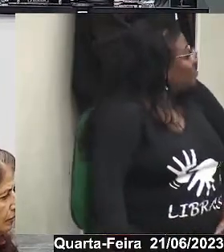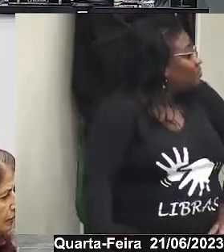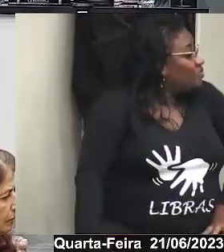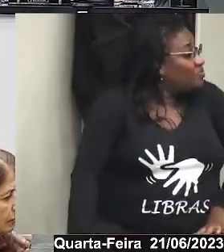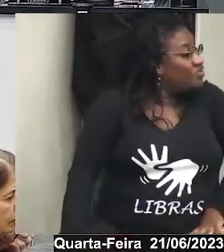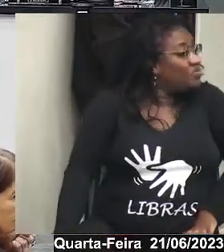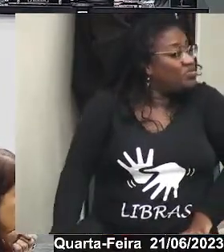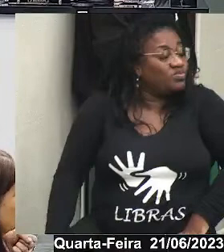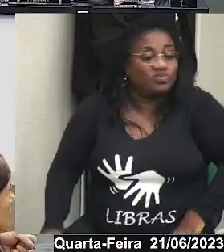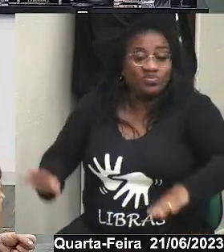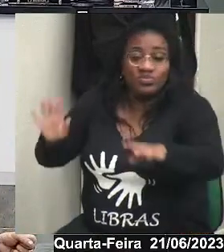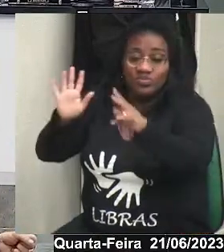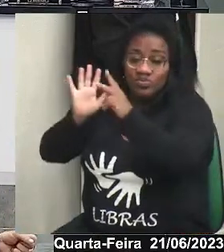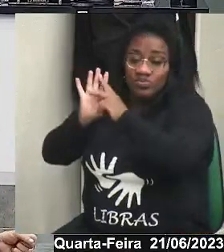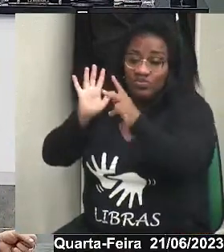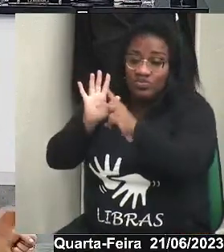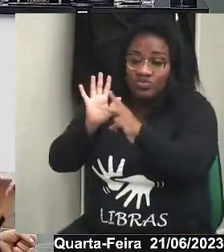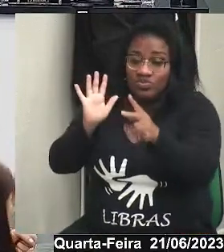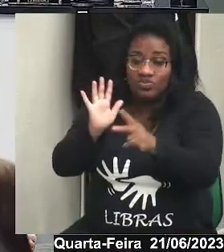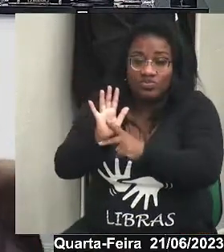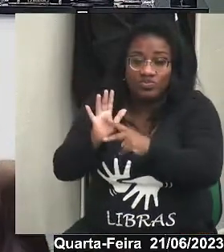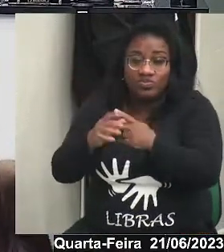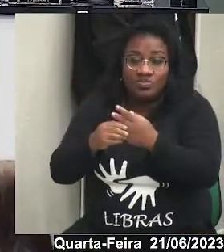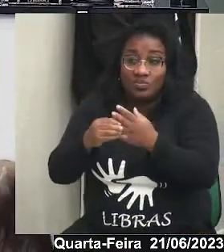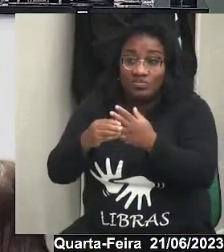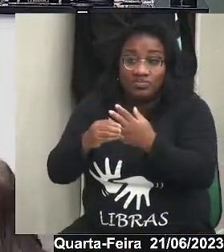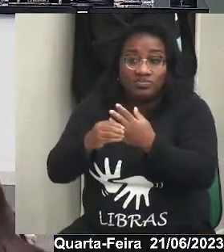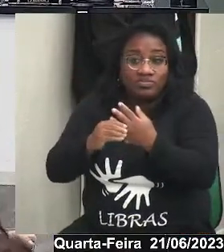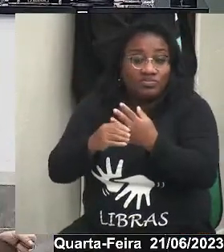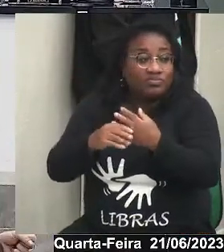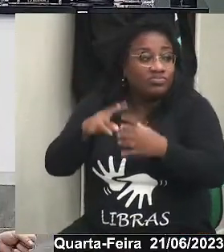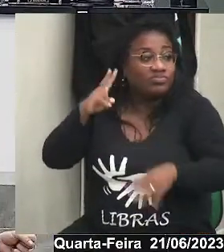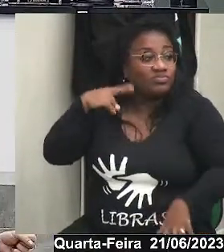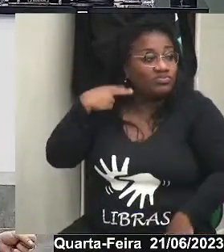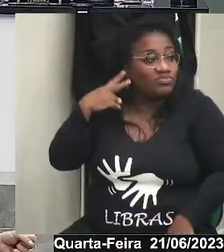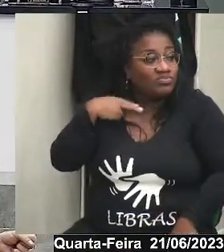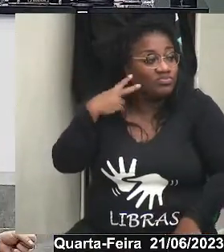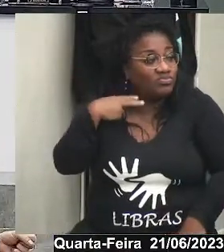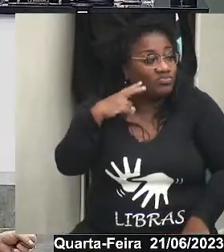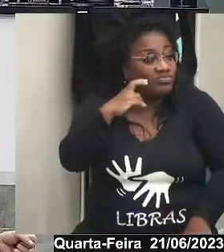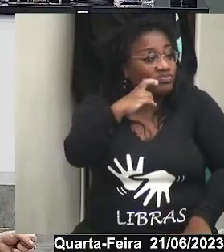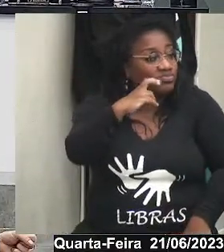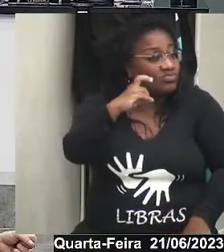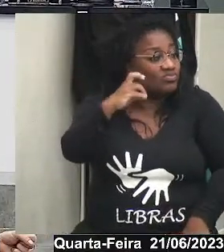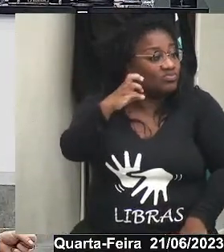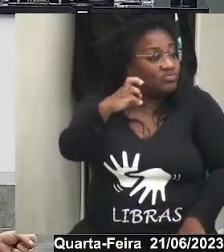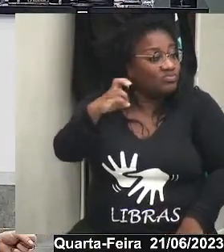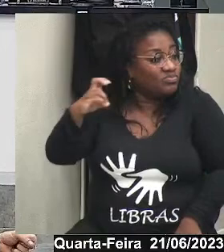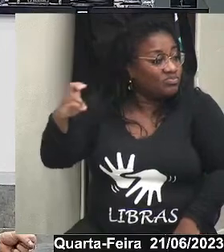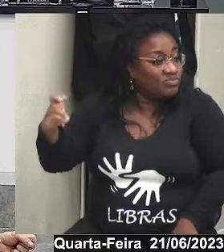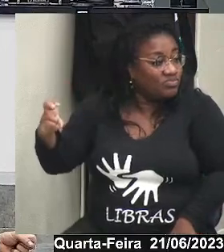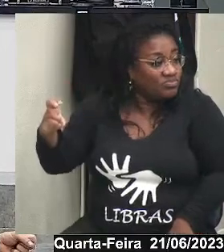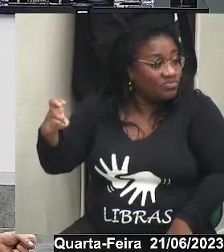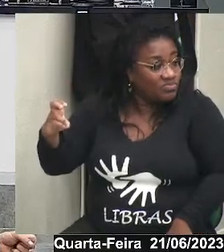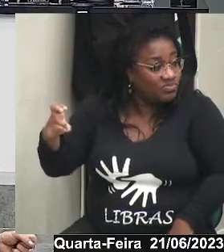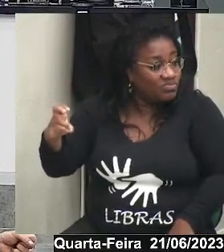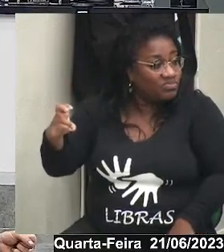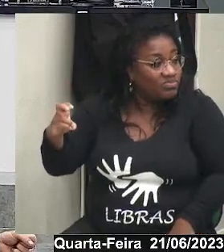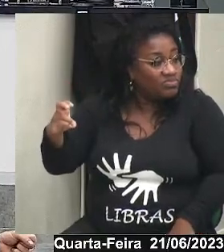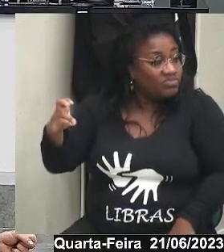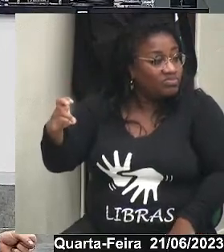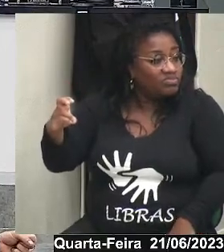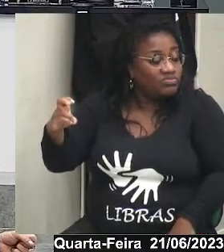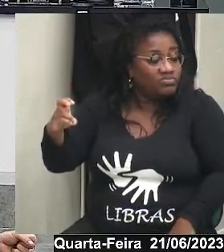O projeto decreto legislativo do vereador Betinho, 55